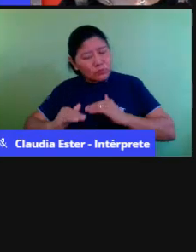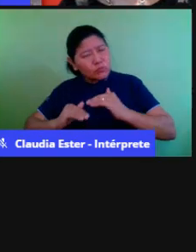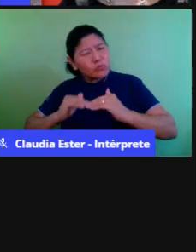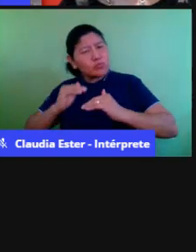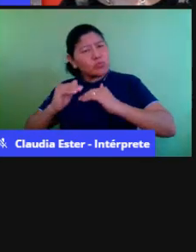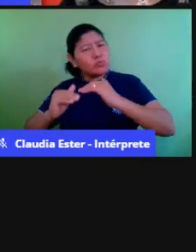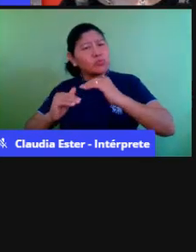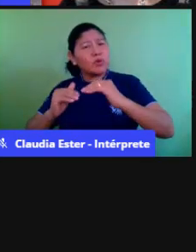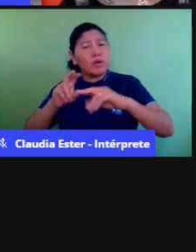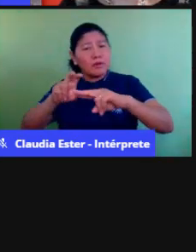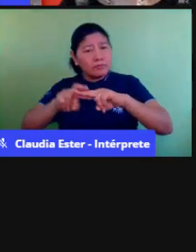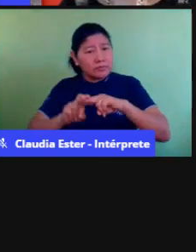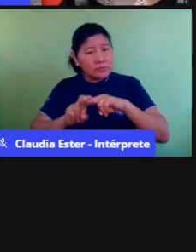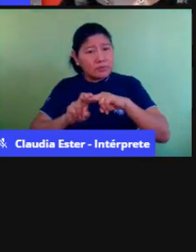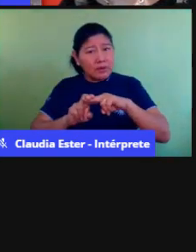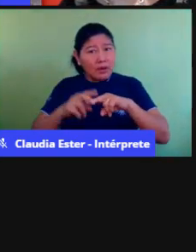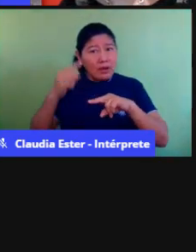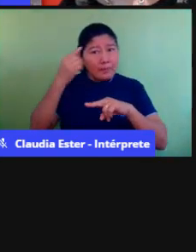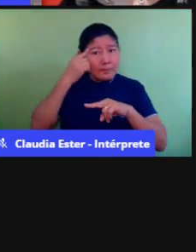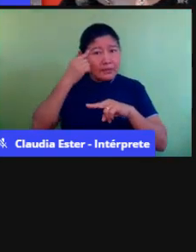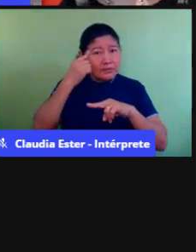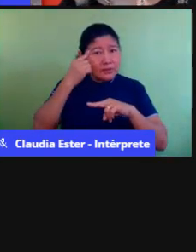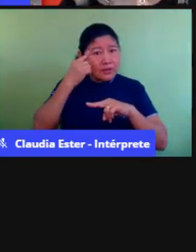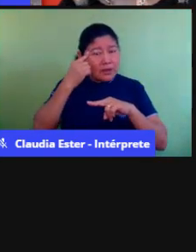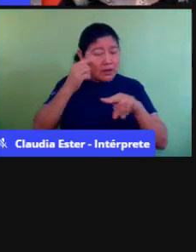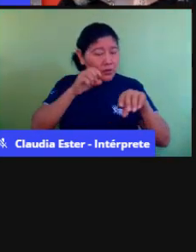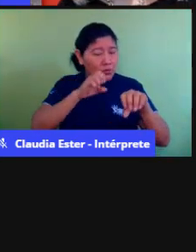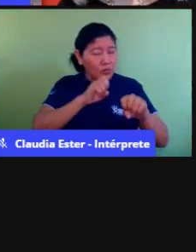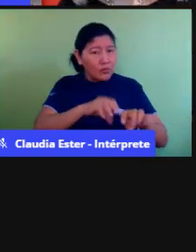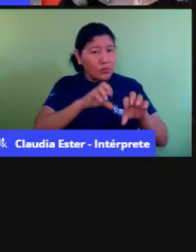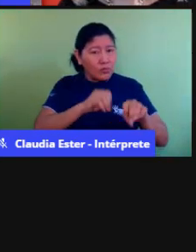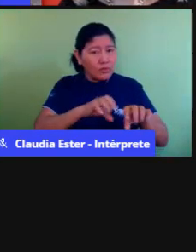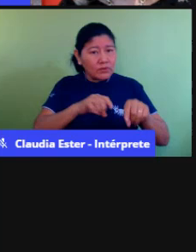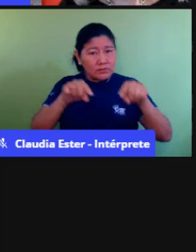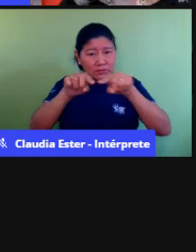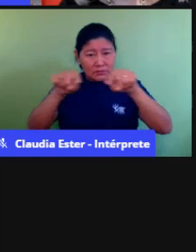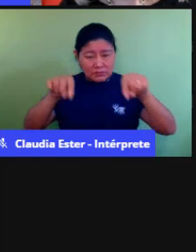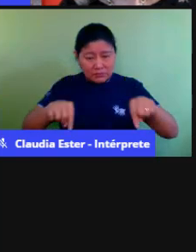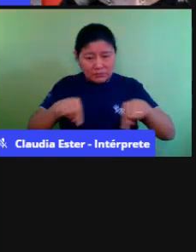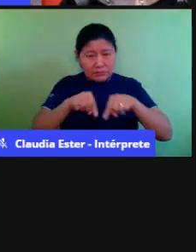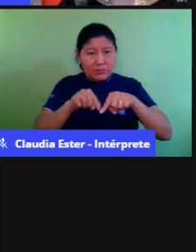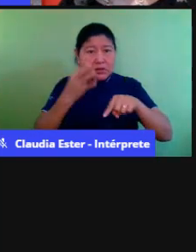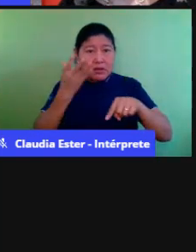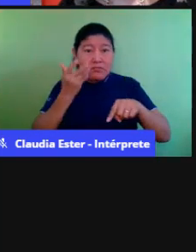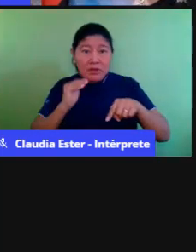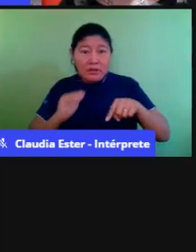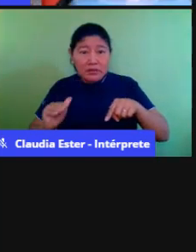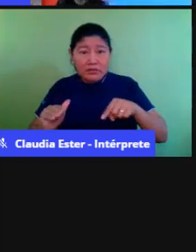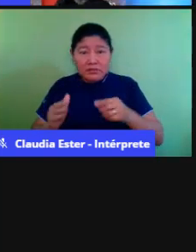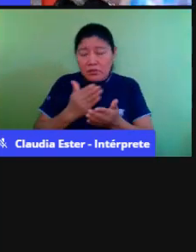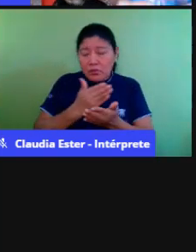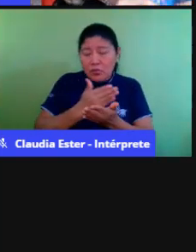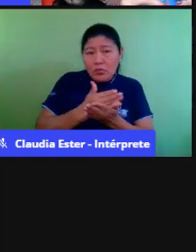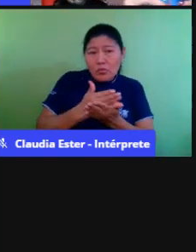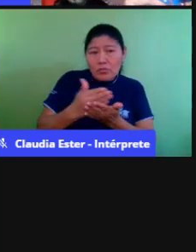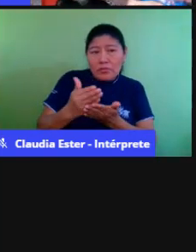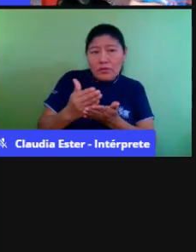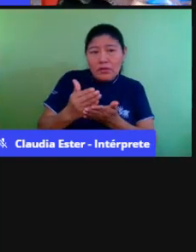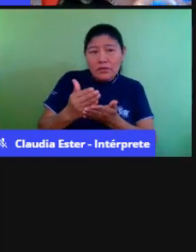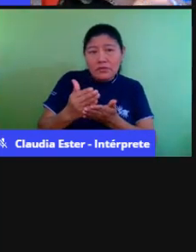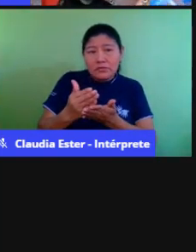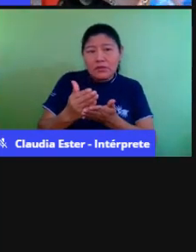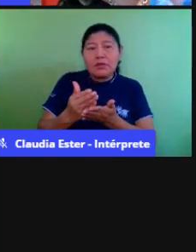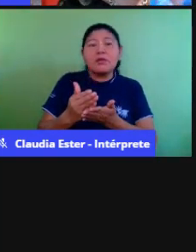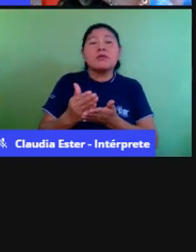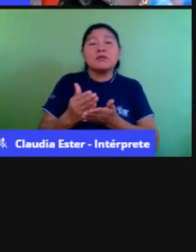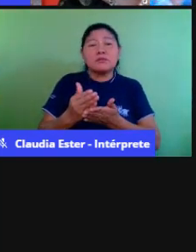de partida para a construção de um trabalho pedagógico consistente que se inicia no planejamento do professor. Eu recomendo